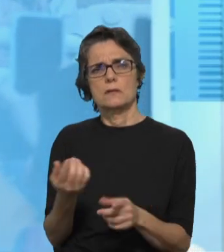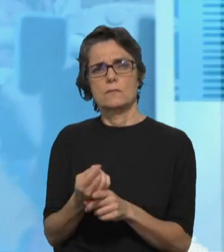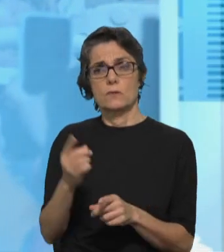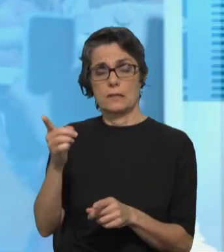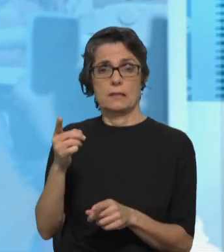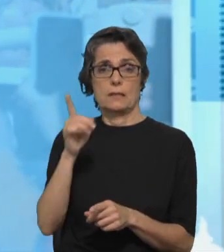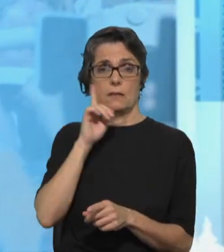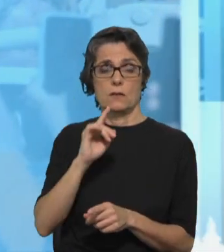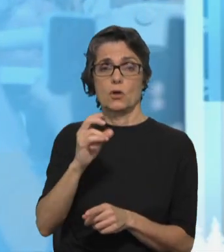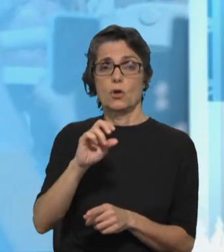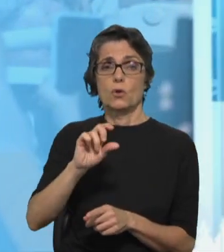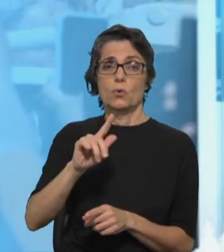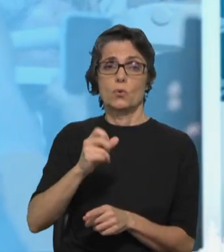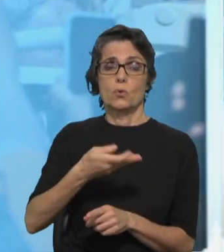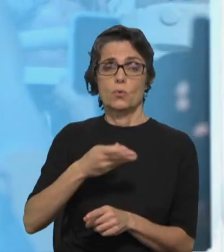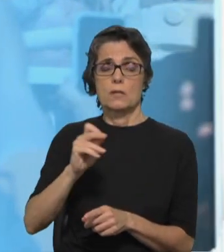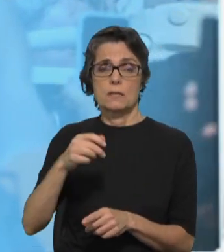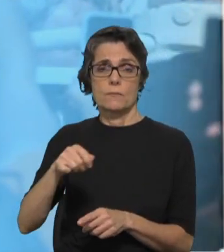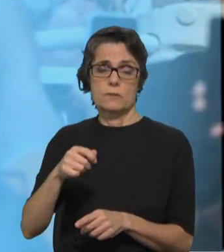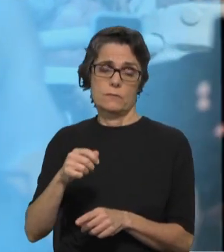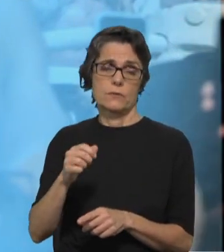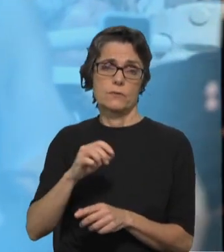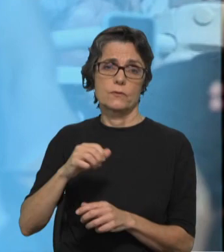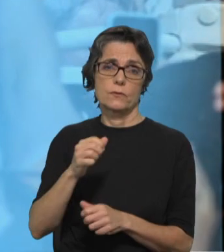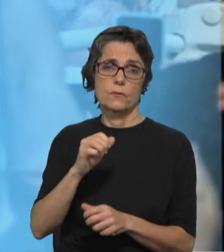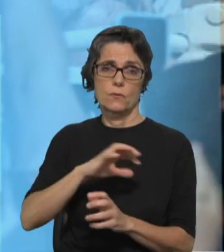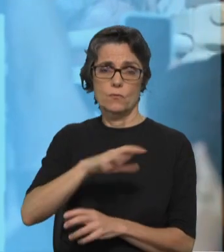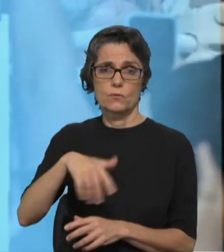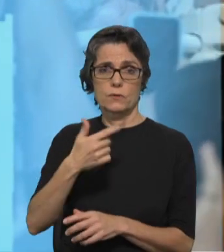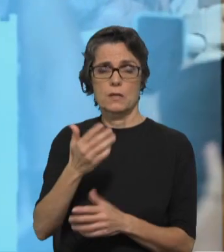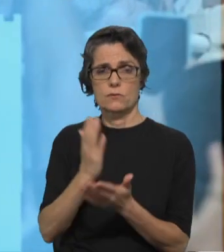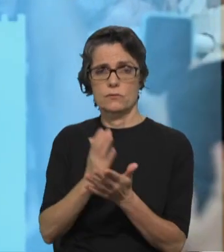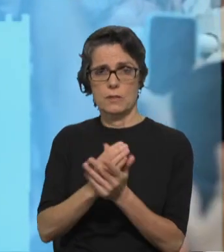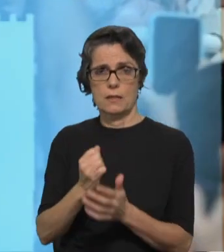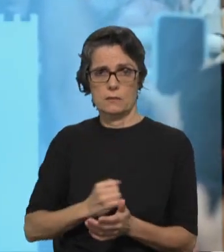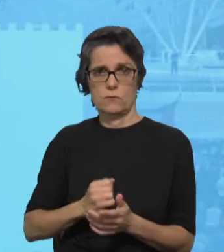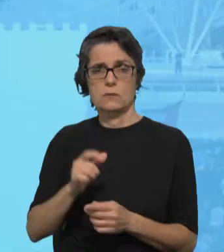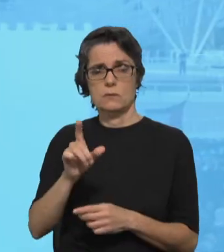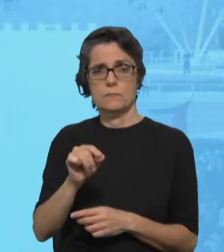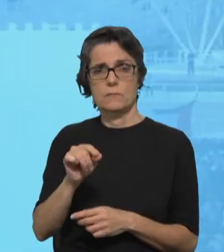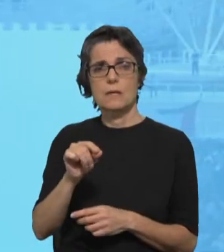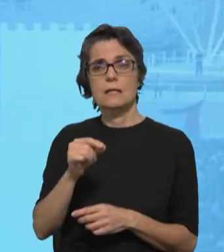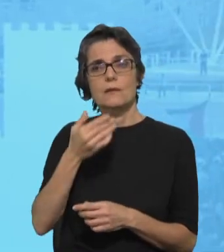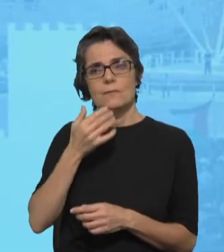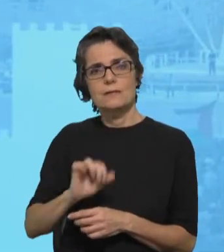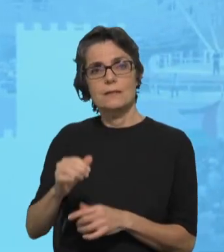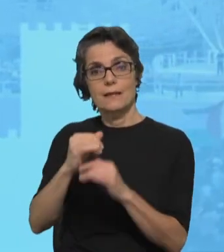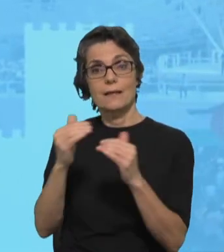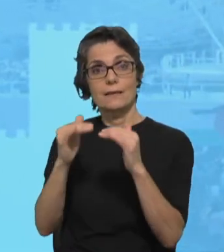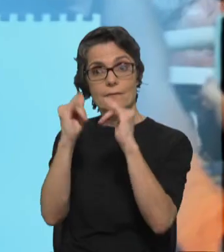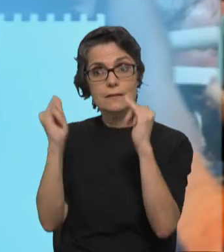presidente mundial dos estudantes católicos, ter tido uma experiência internacional,